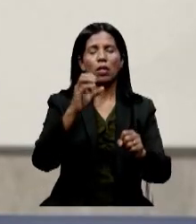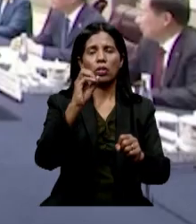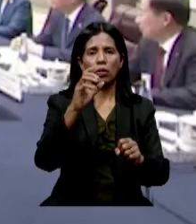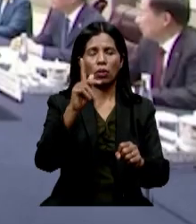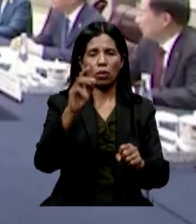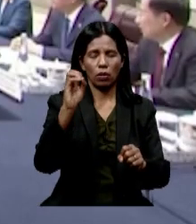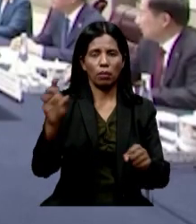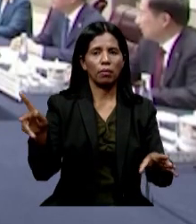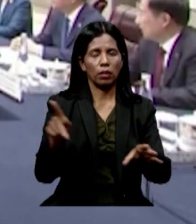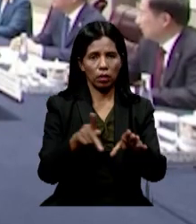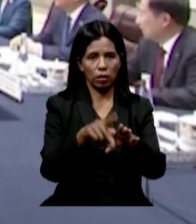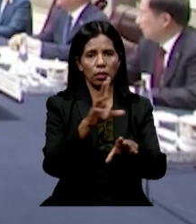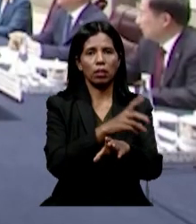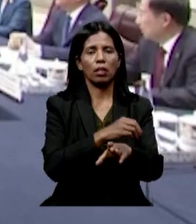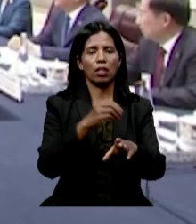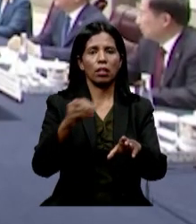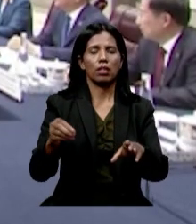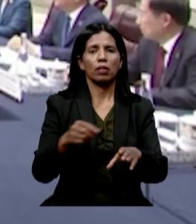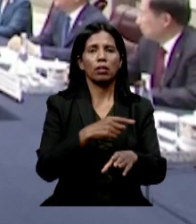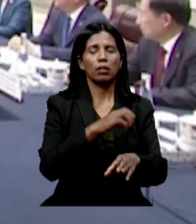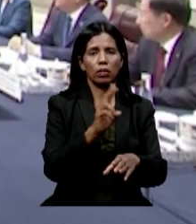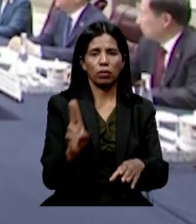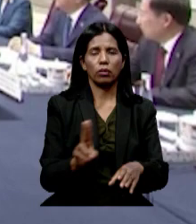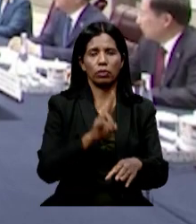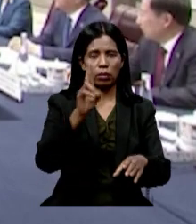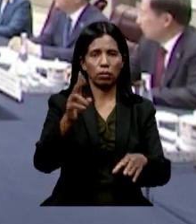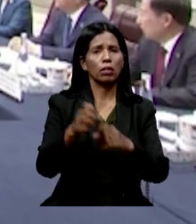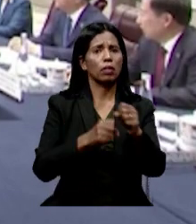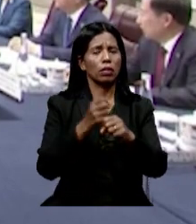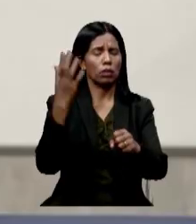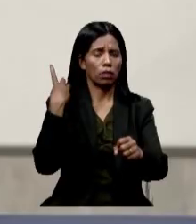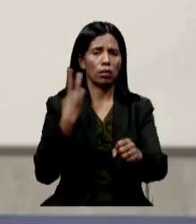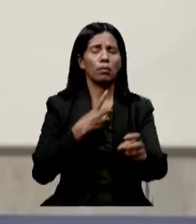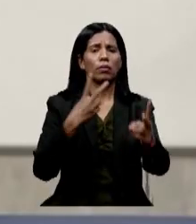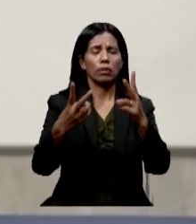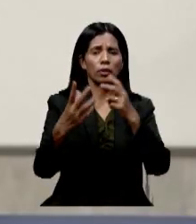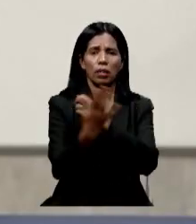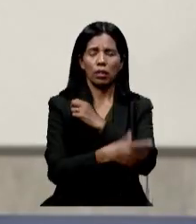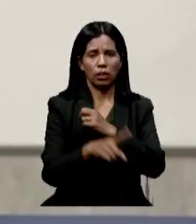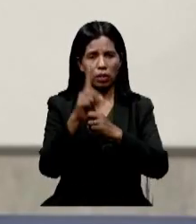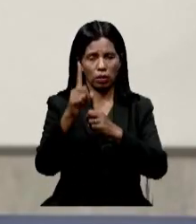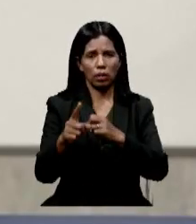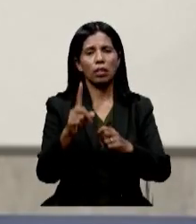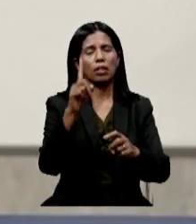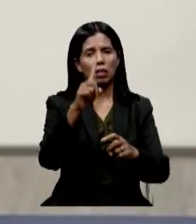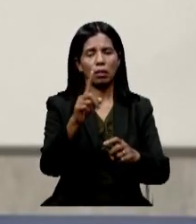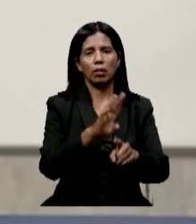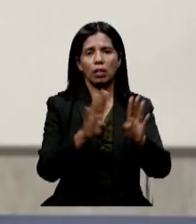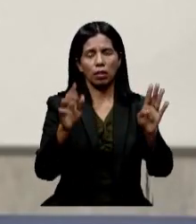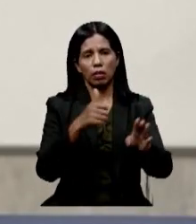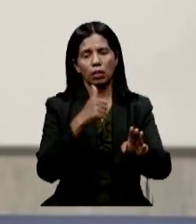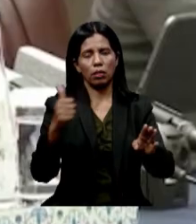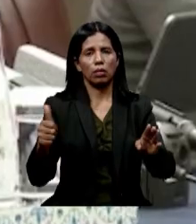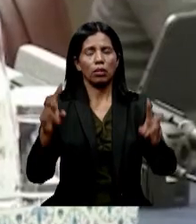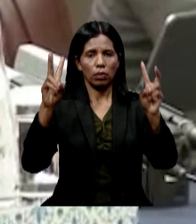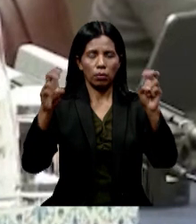de abertura chegada à universidade, Chengdu Universidade. E eu tenho conto que eu visito a nação Ida ba Ida Seluk. Hoje loque capítulo fono